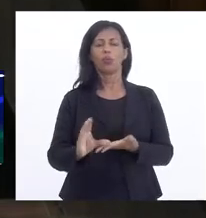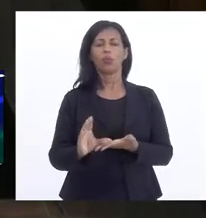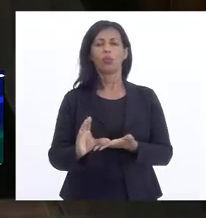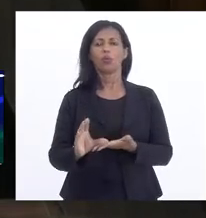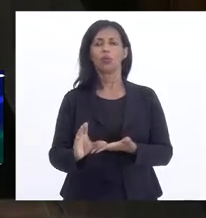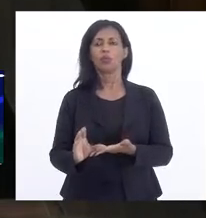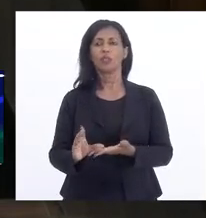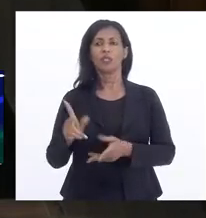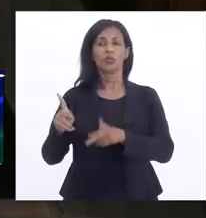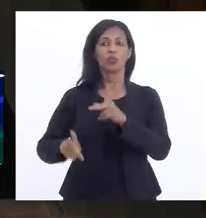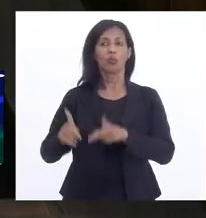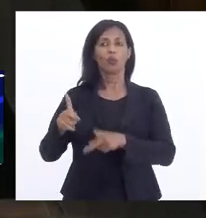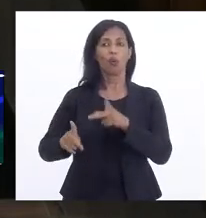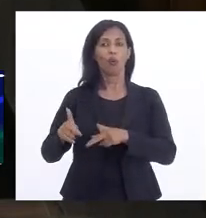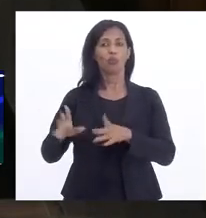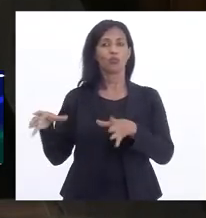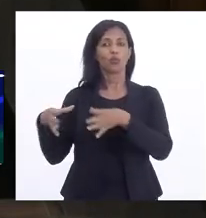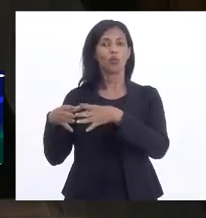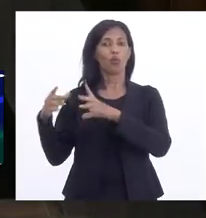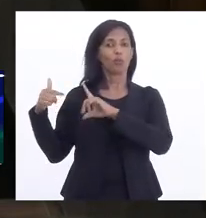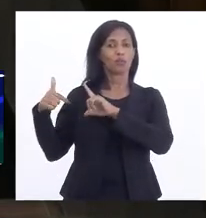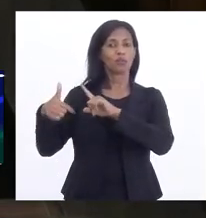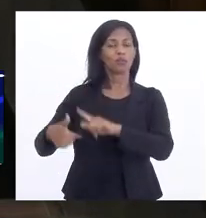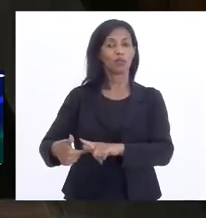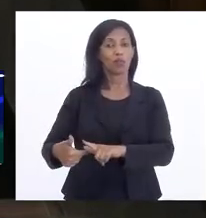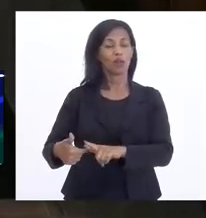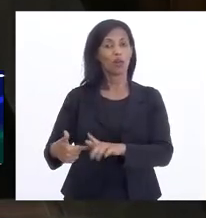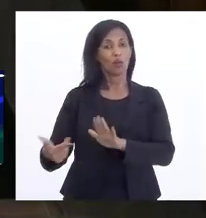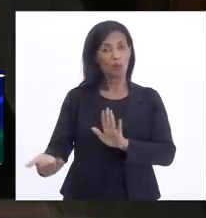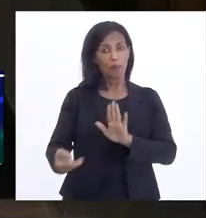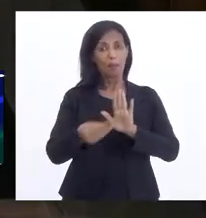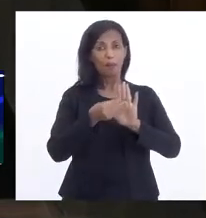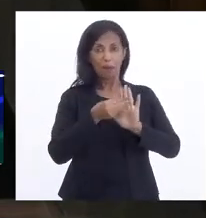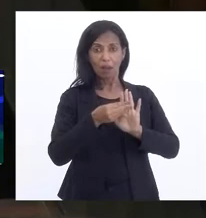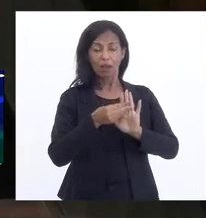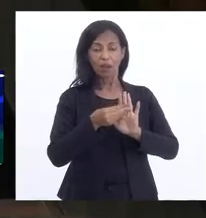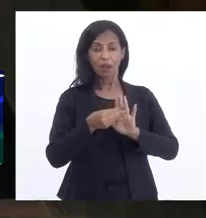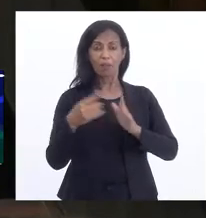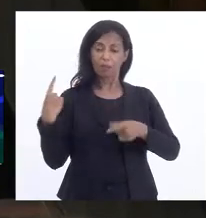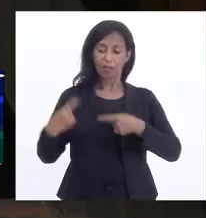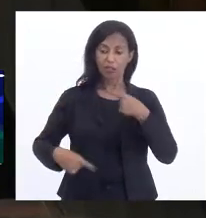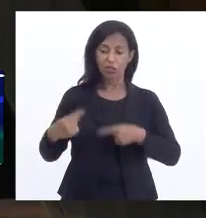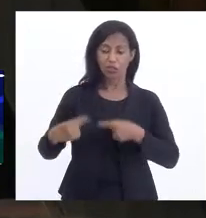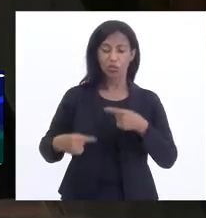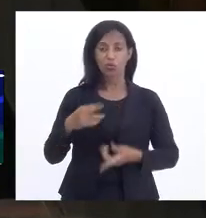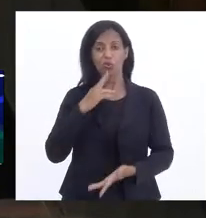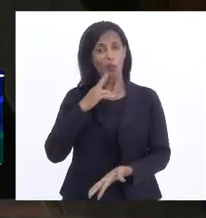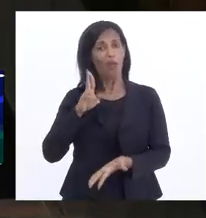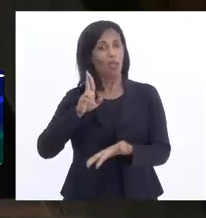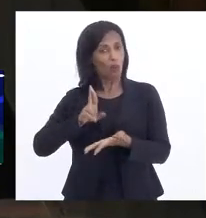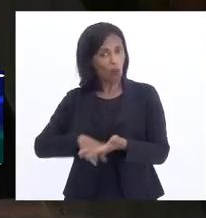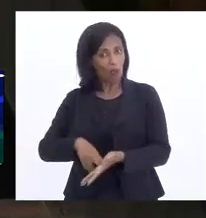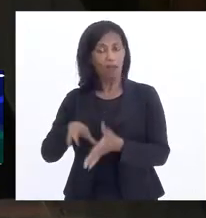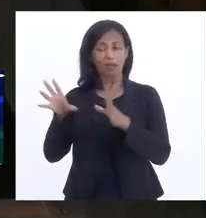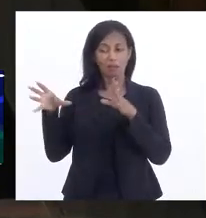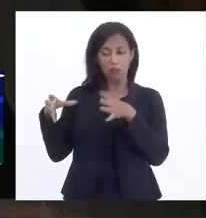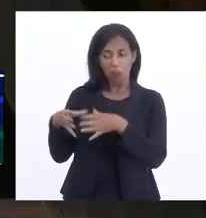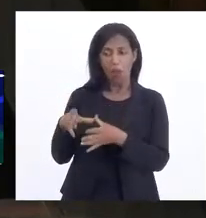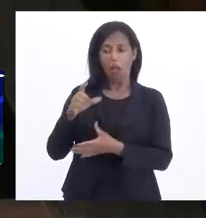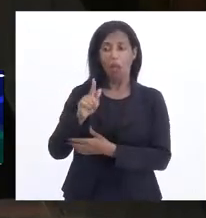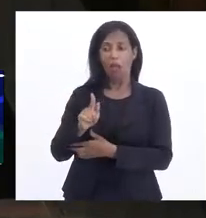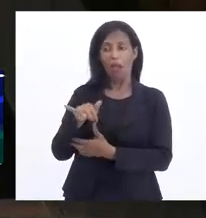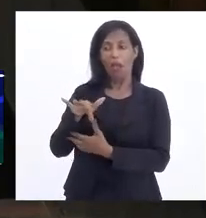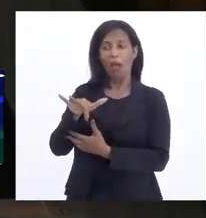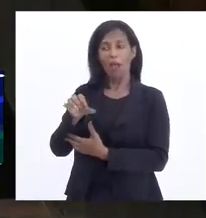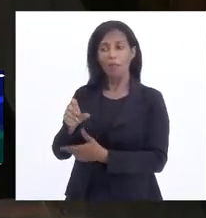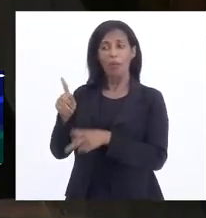Povos e Comunidades Tradicionais, foi pautado, né, o item para discutir o reconhecimento de garimpeiros e